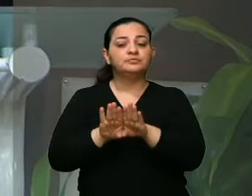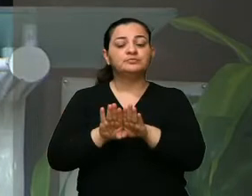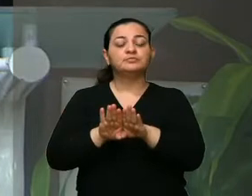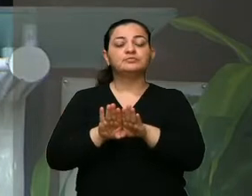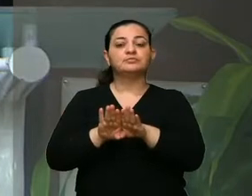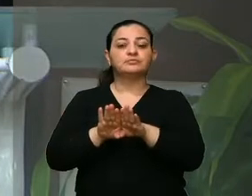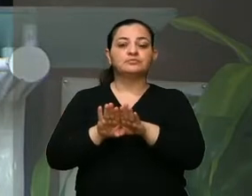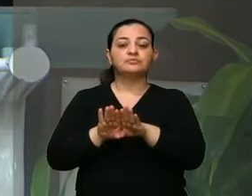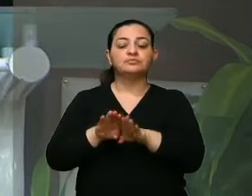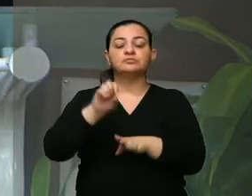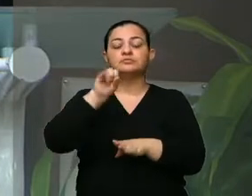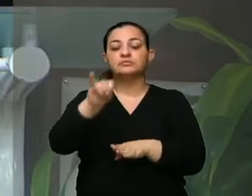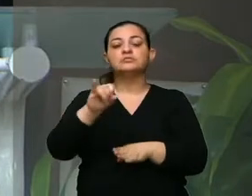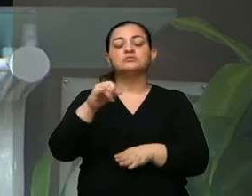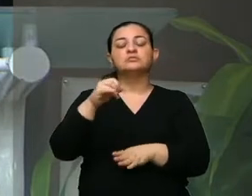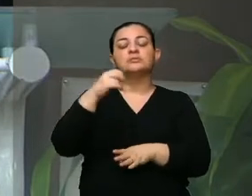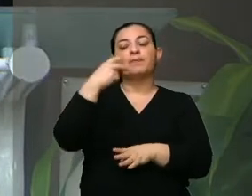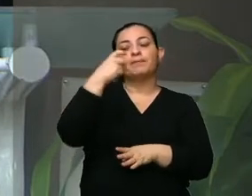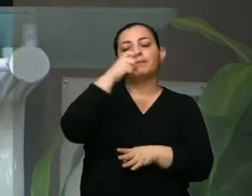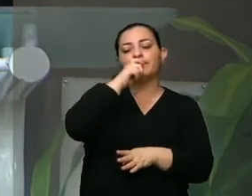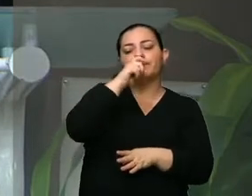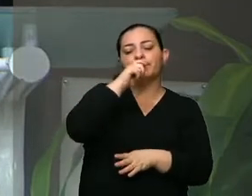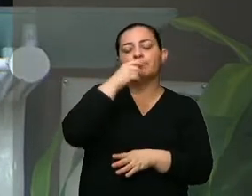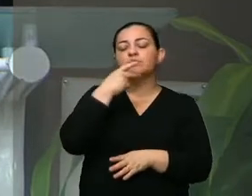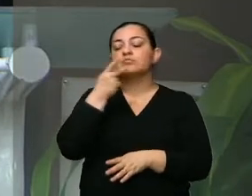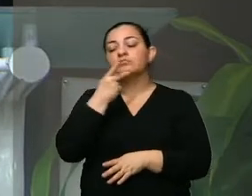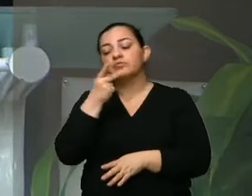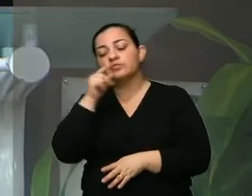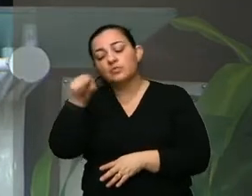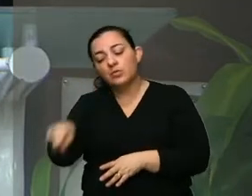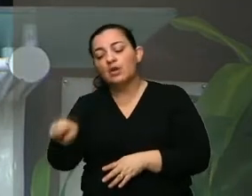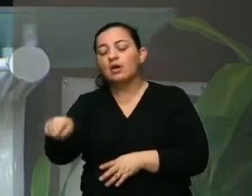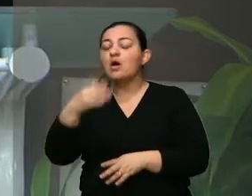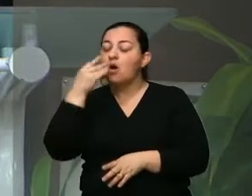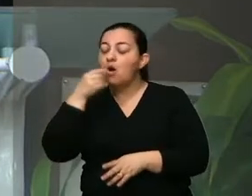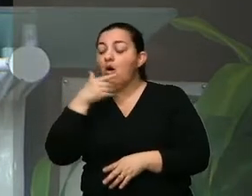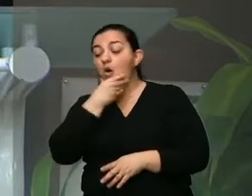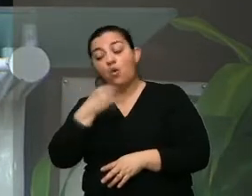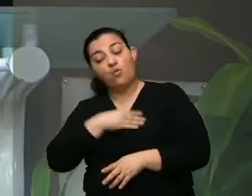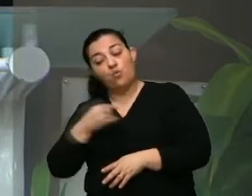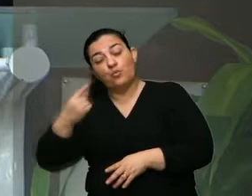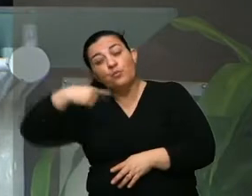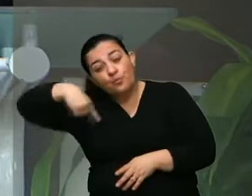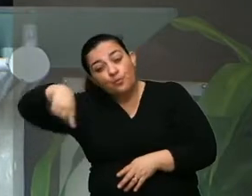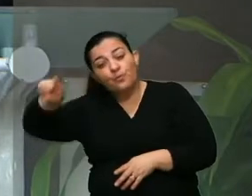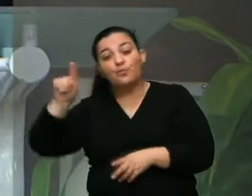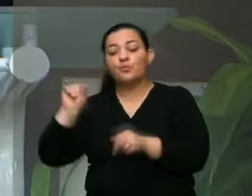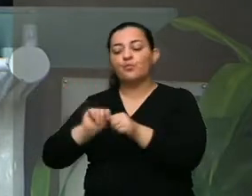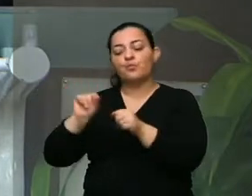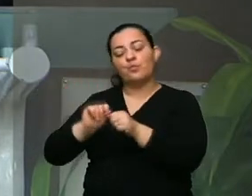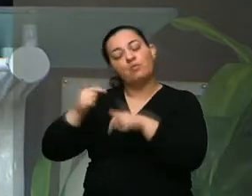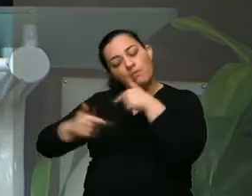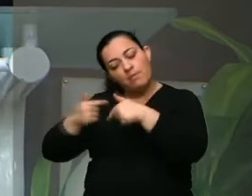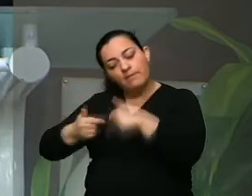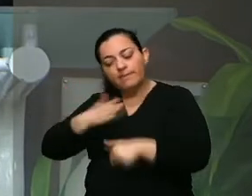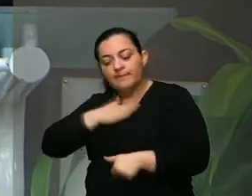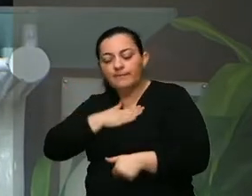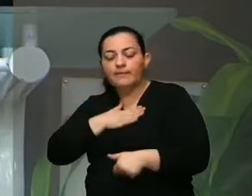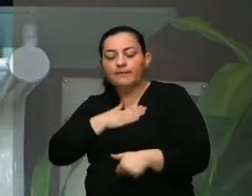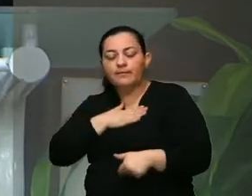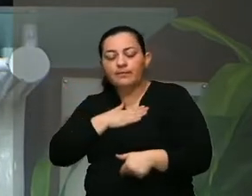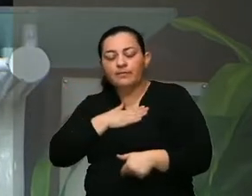se você como pai falar pro seu filho filho vai executar aquele trabalho pra mim